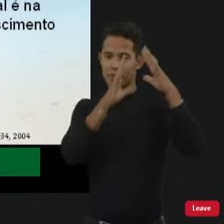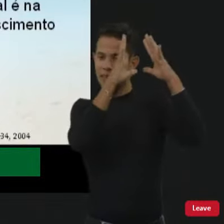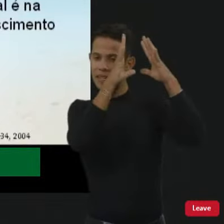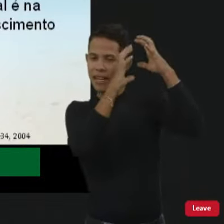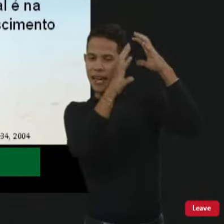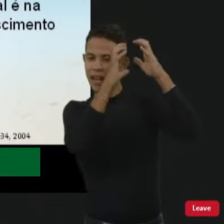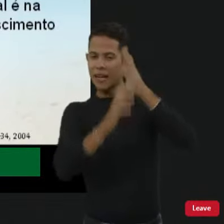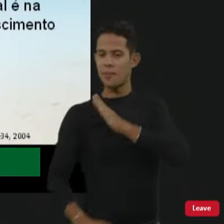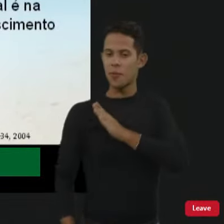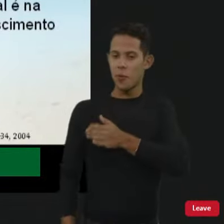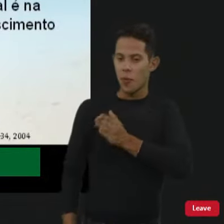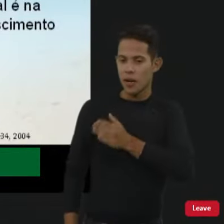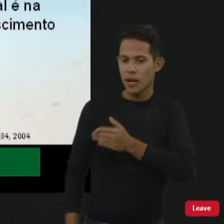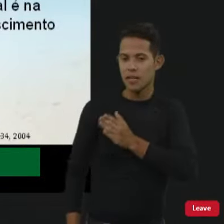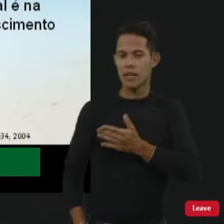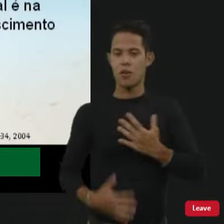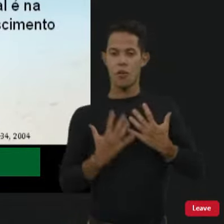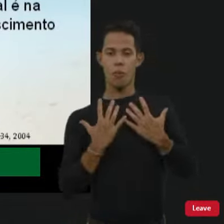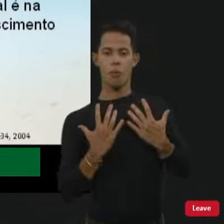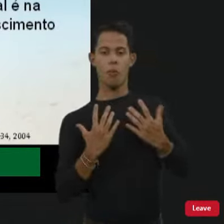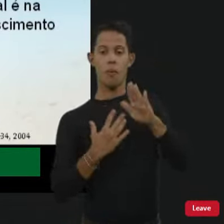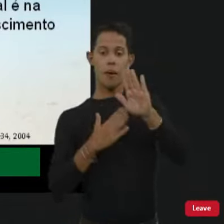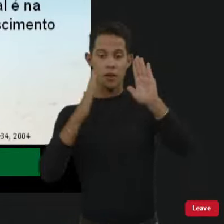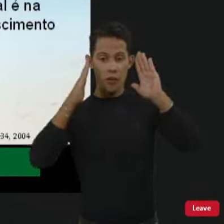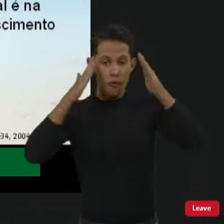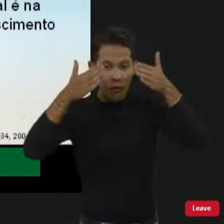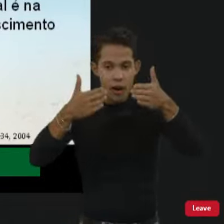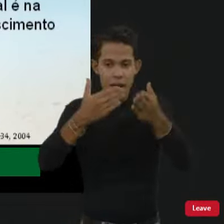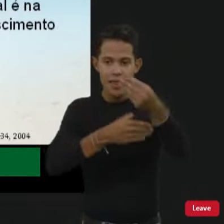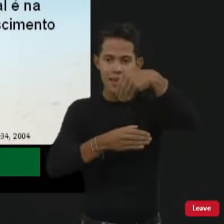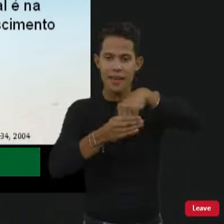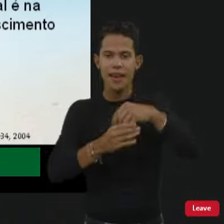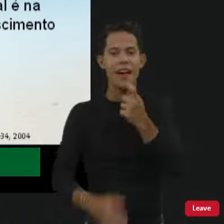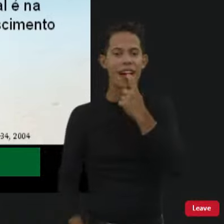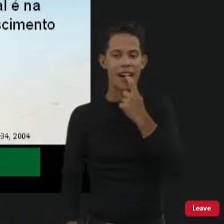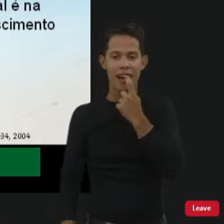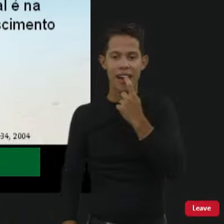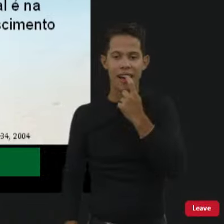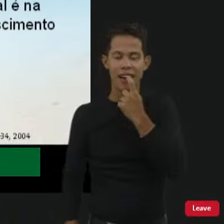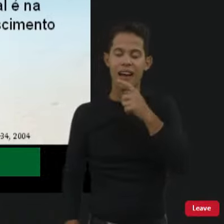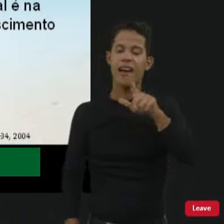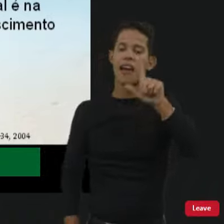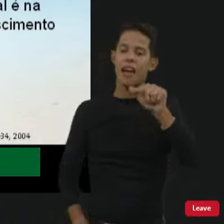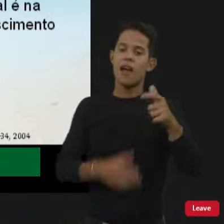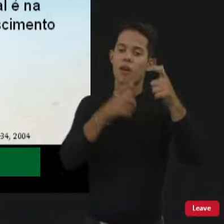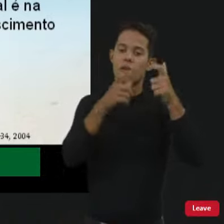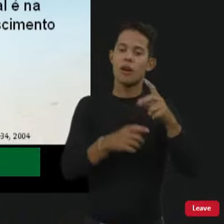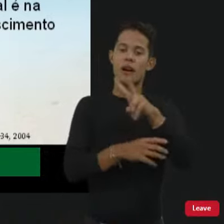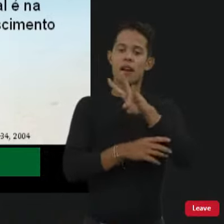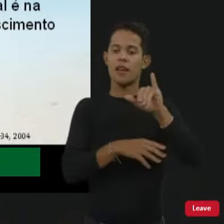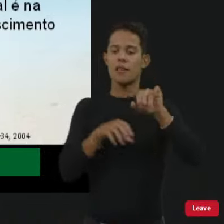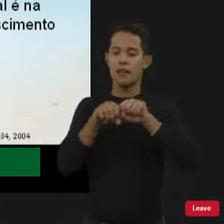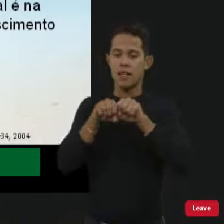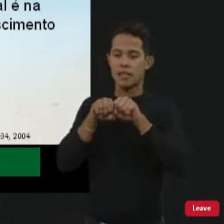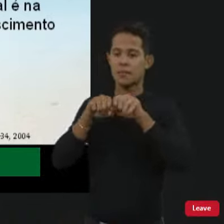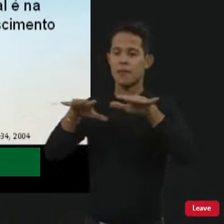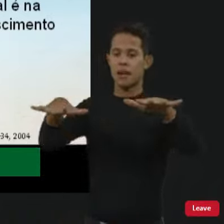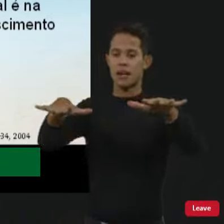ovários, pulmões, mas principalmente no osso, aonde ele vai fazer a proliferação e o